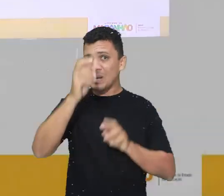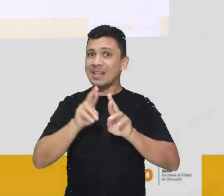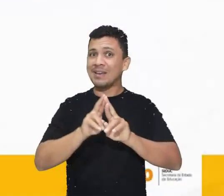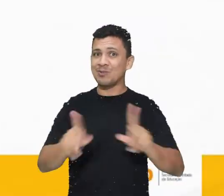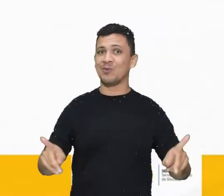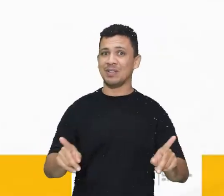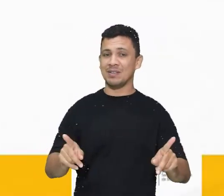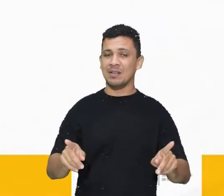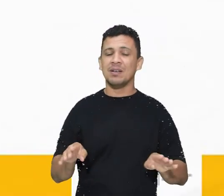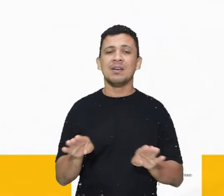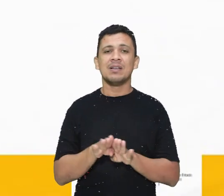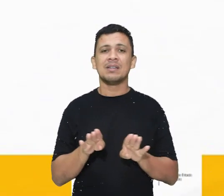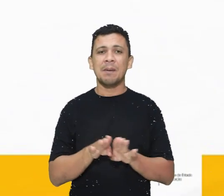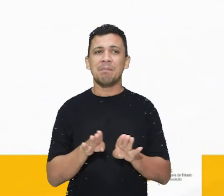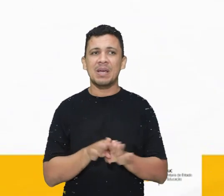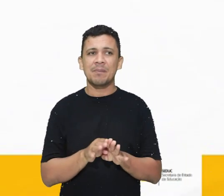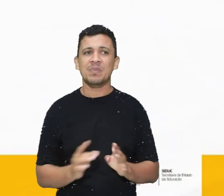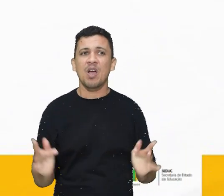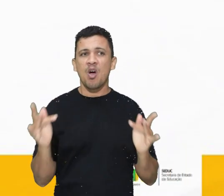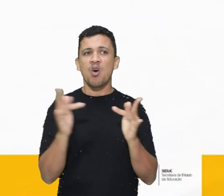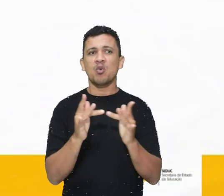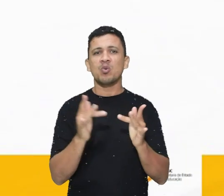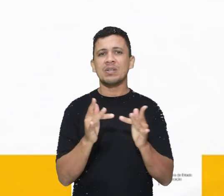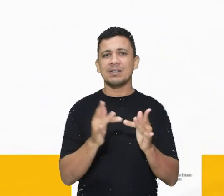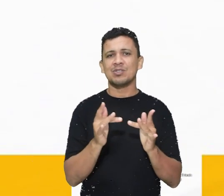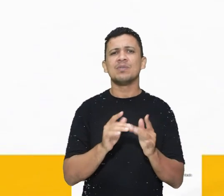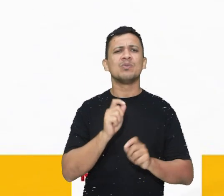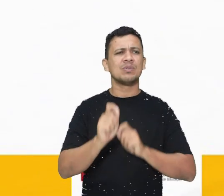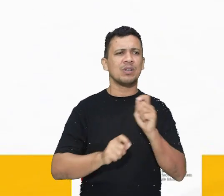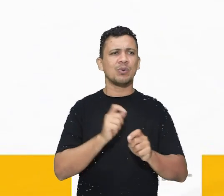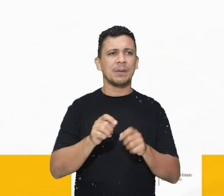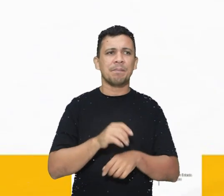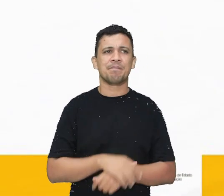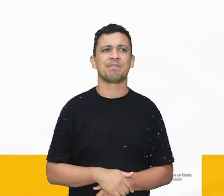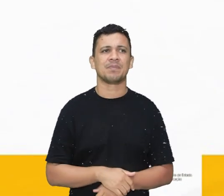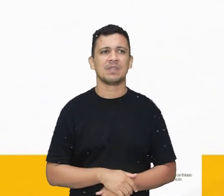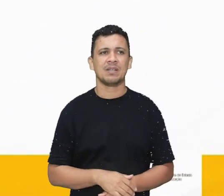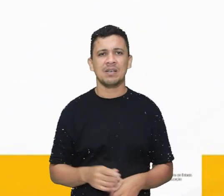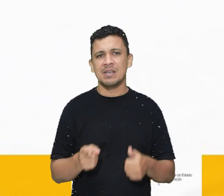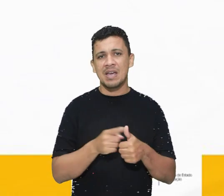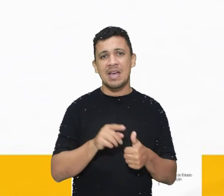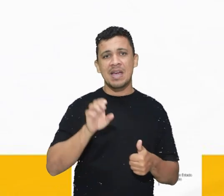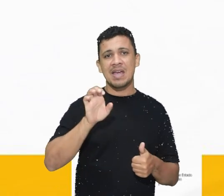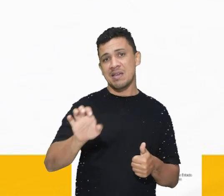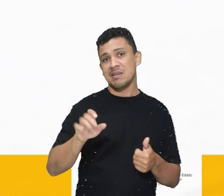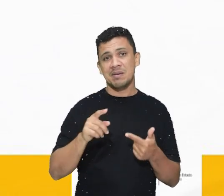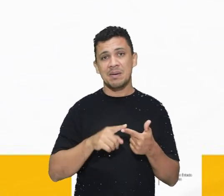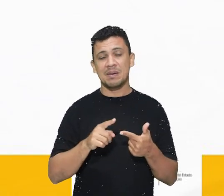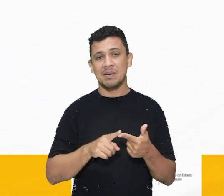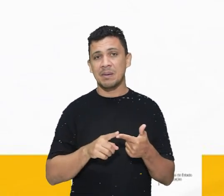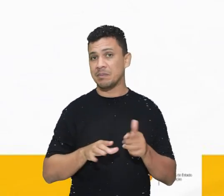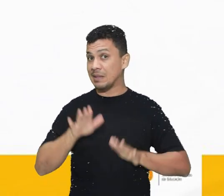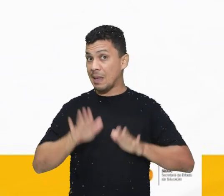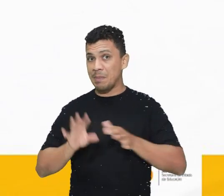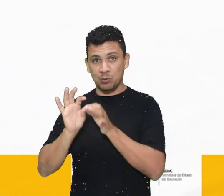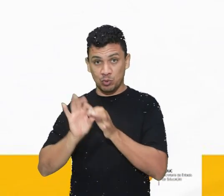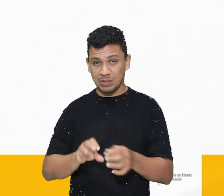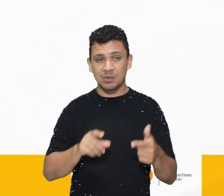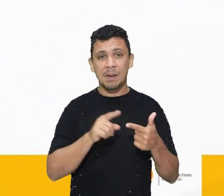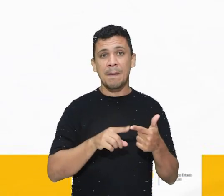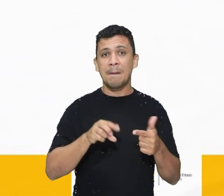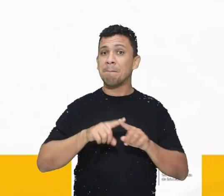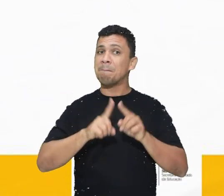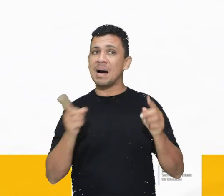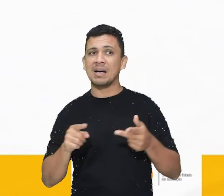E os conectivos que coordenam as adversativas são esses, ó. E, dependendo aí do contexto,